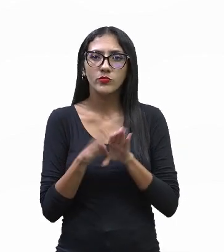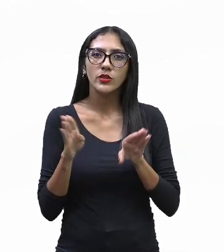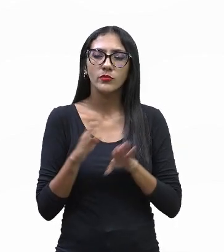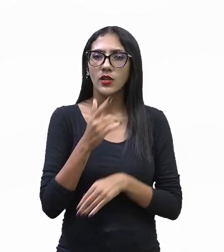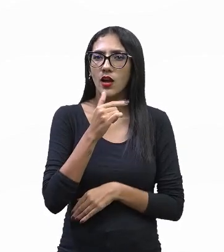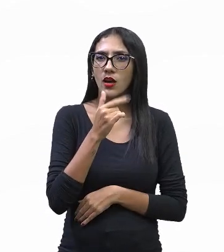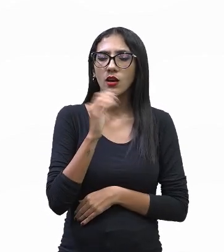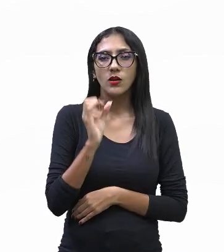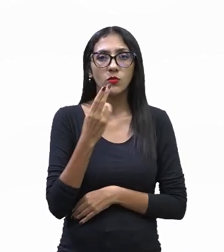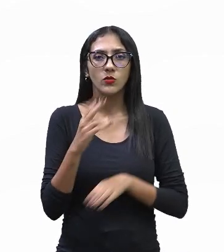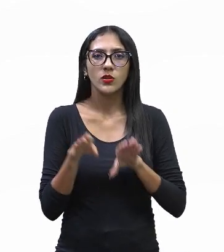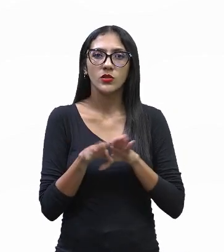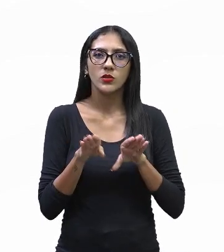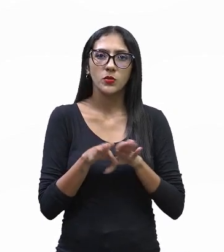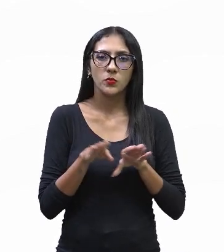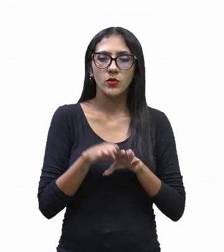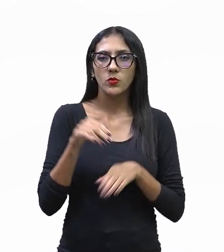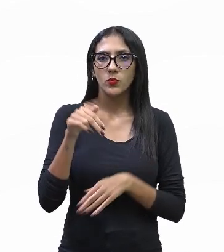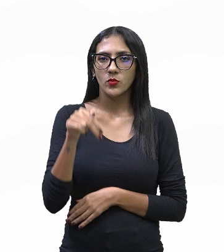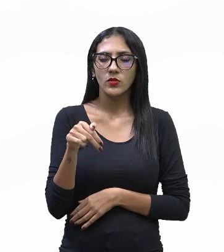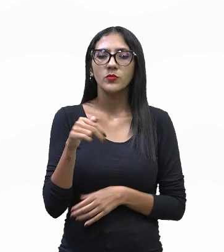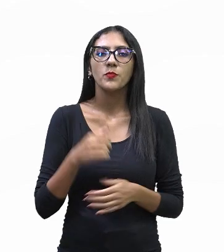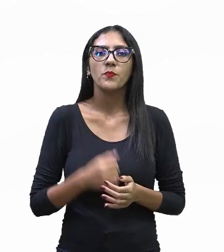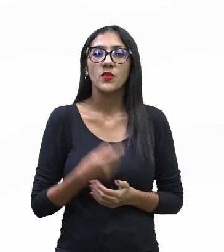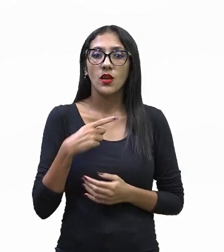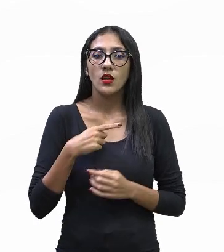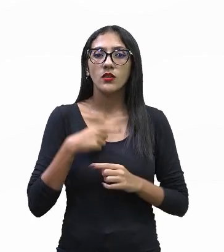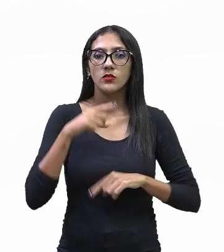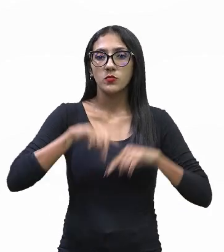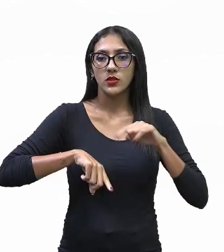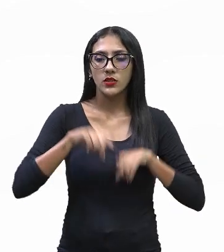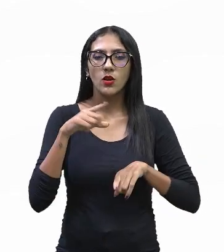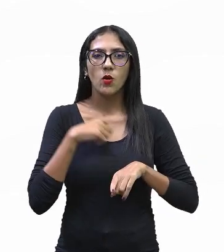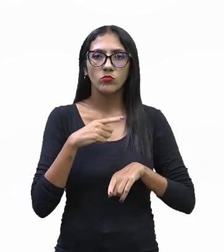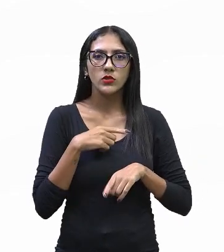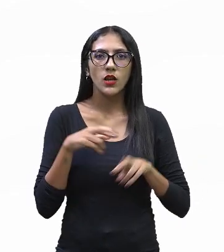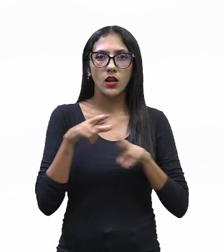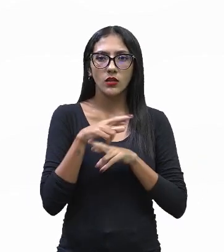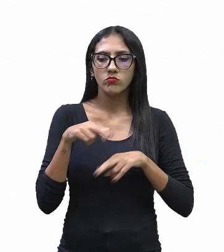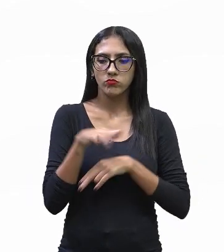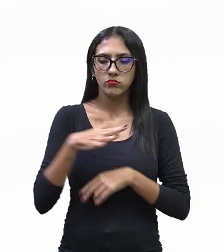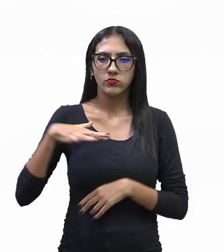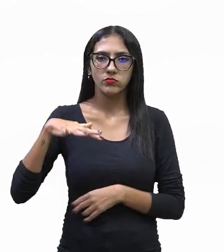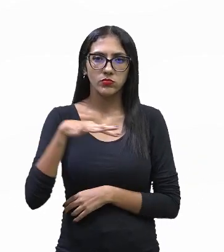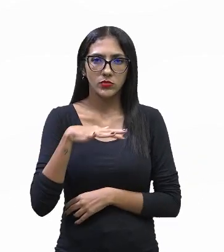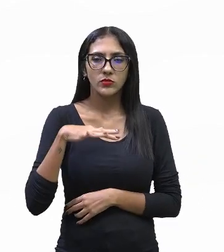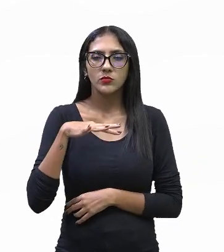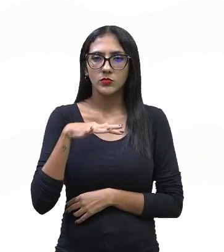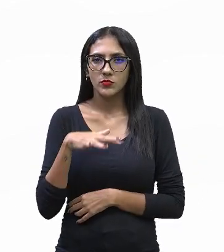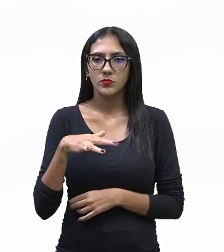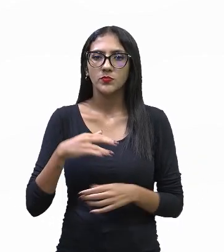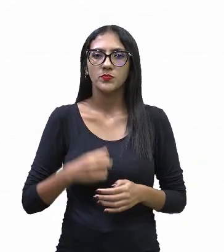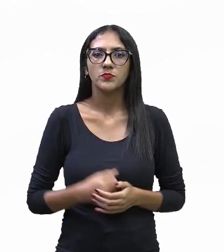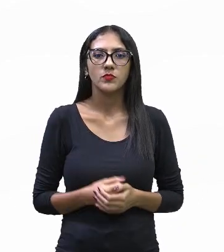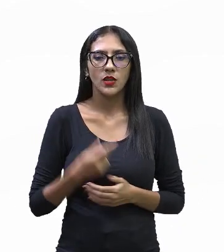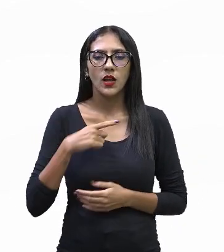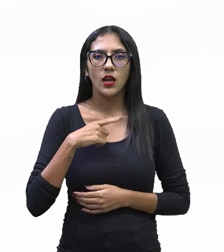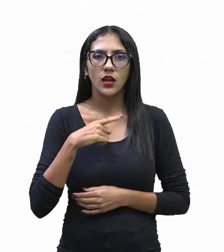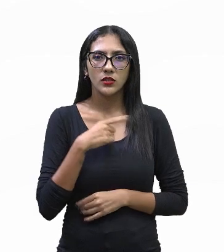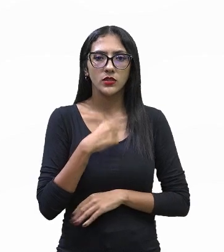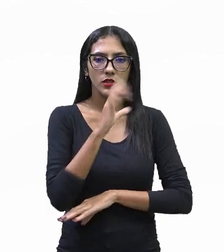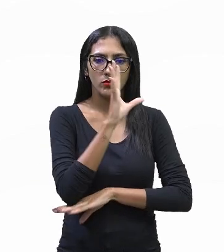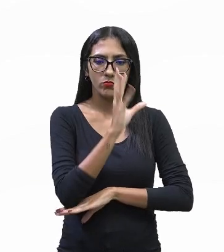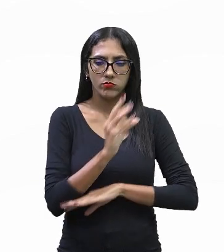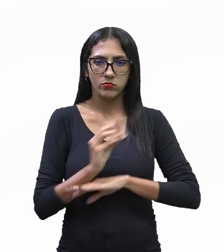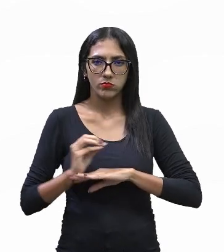o nitrogênio, né, é quando esse elemento circula no ambiente, tá? Então, ele é retirado, mas depois